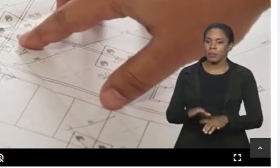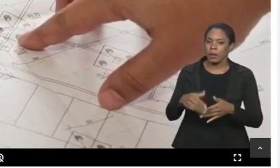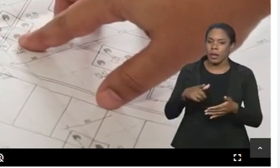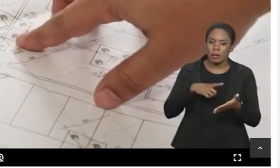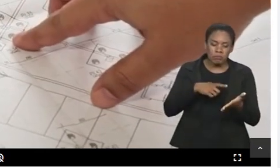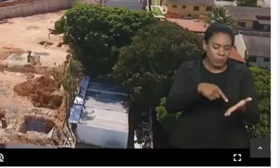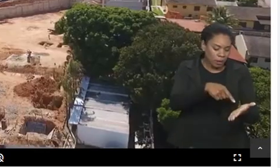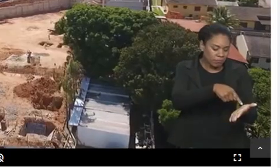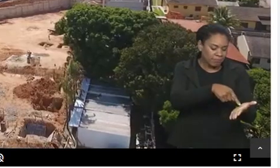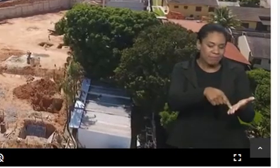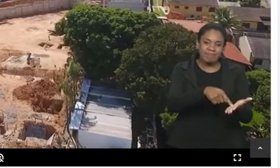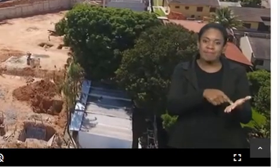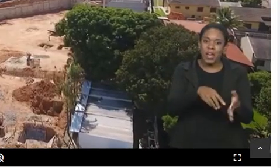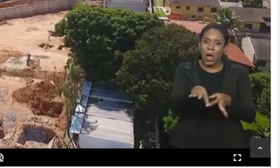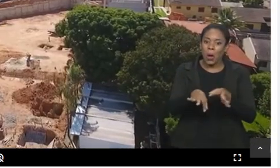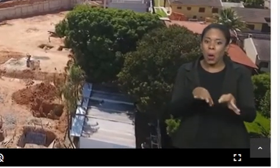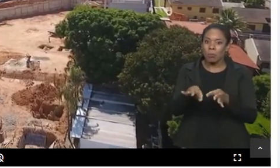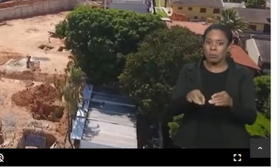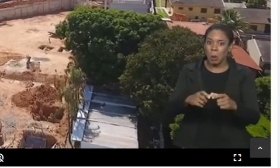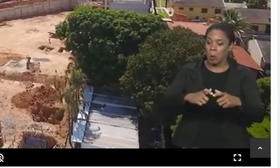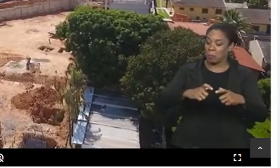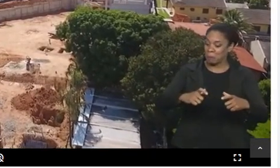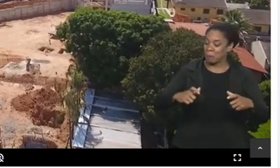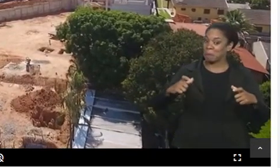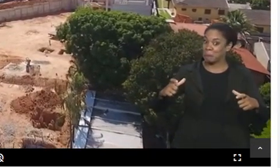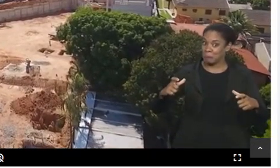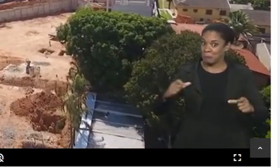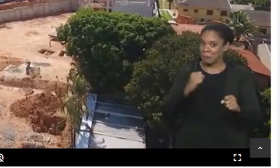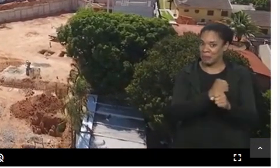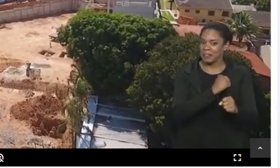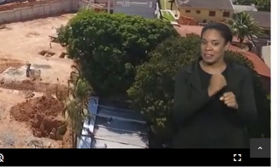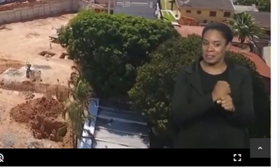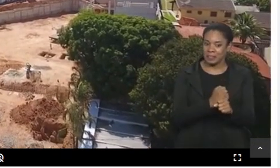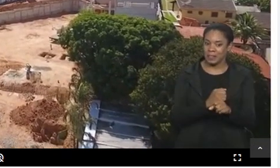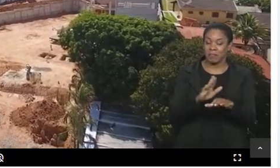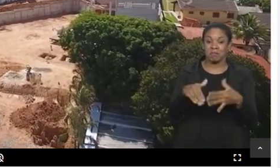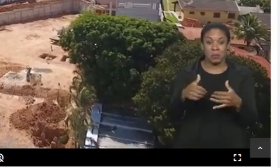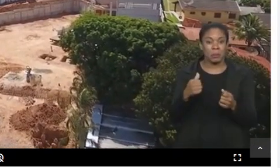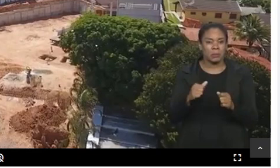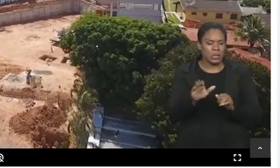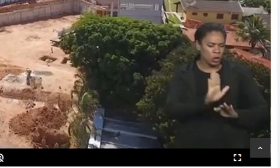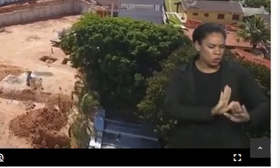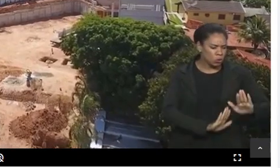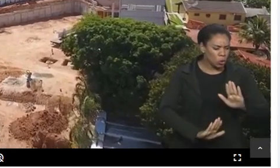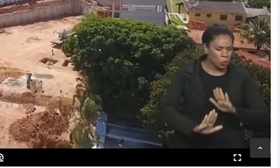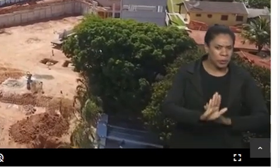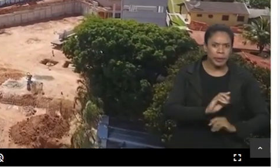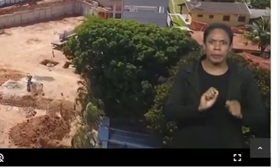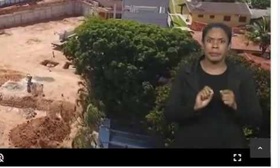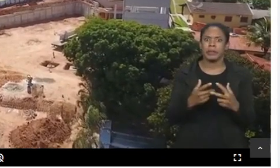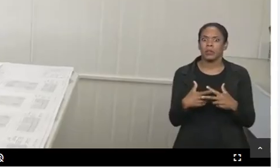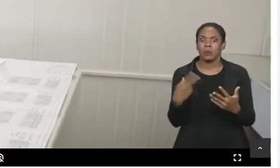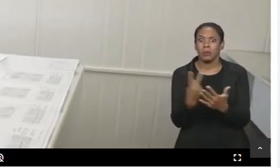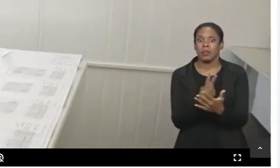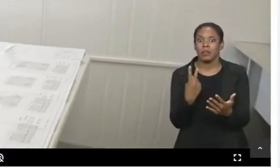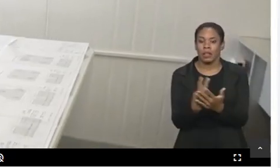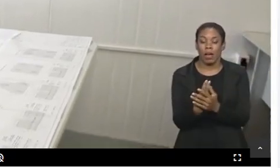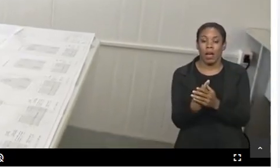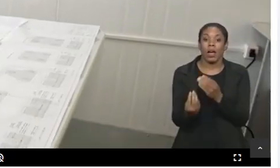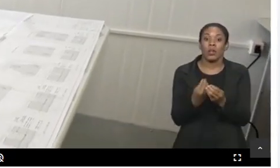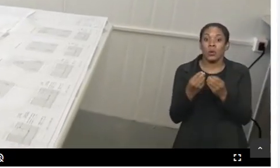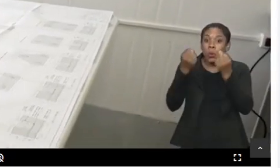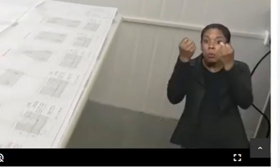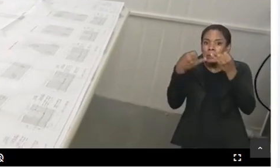está o projeto de uma grande obra. E todo cuidado é pouco para não errar na hora de descrever o local.